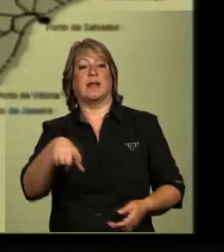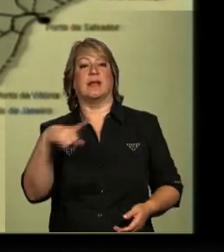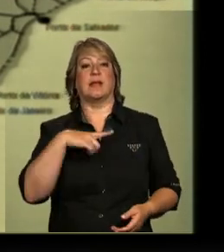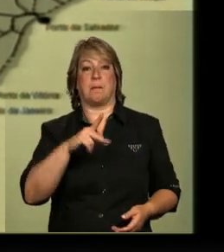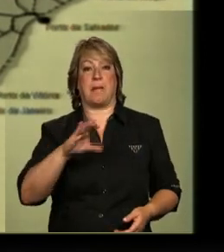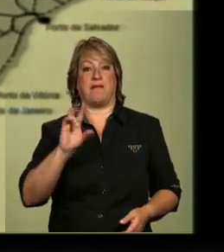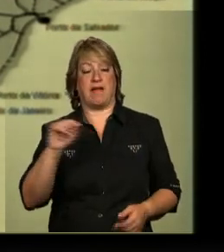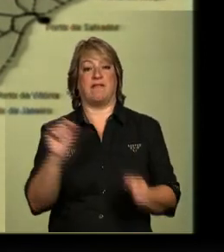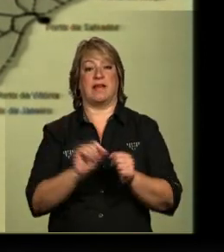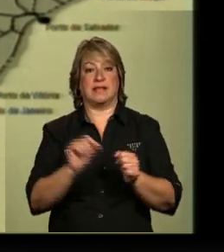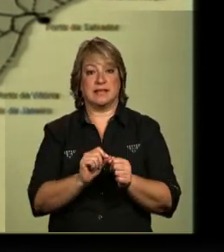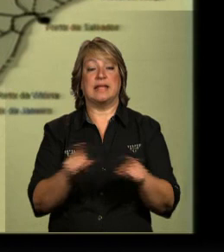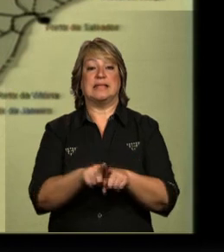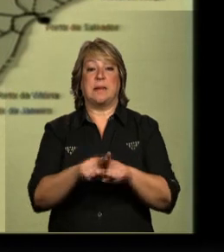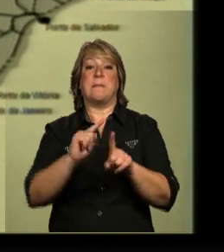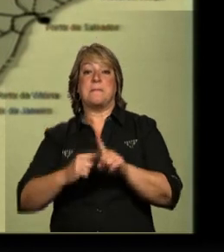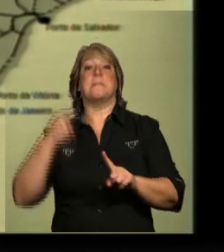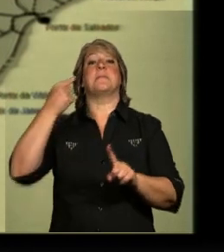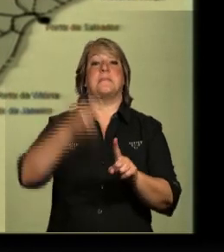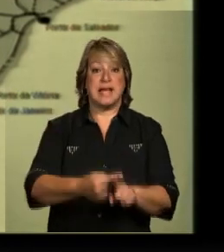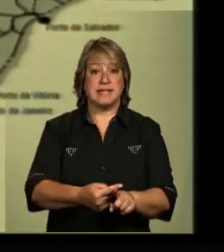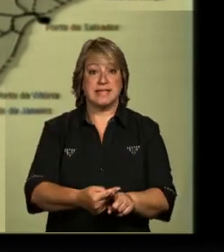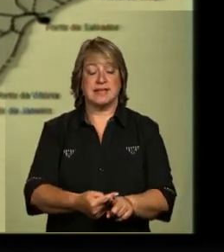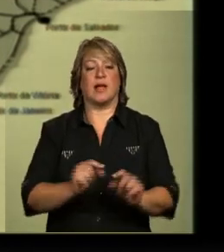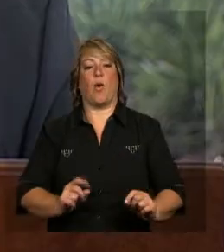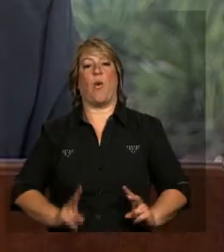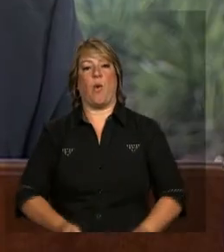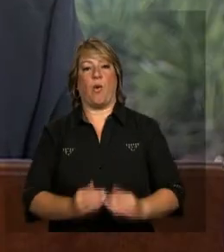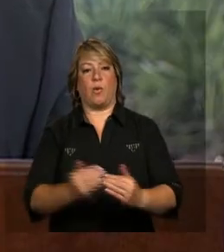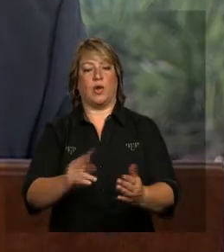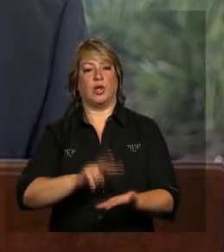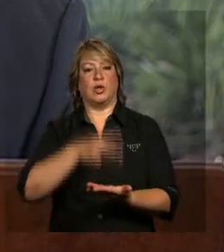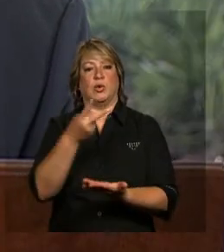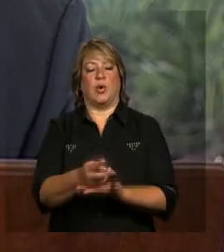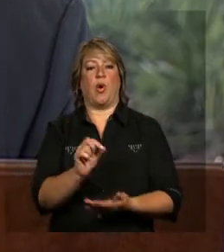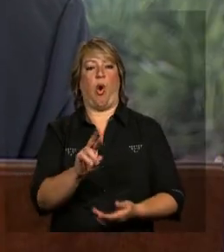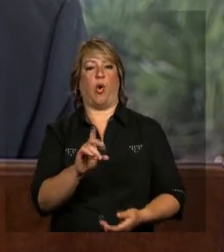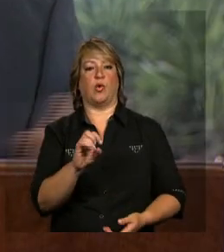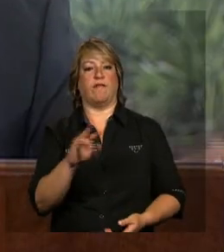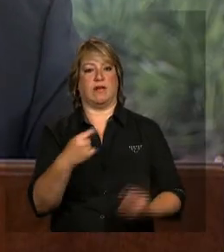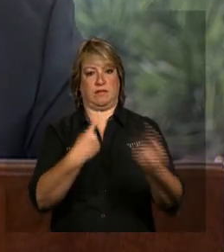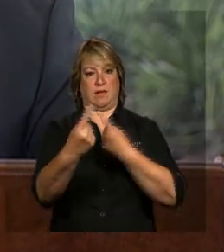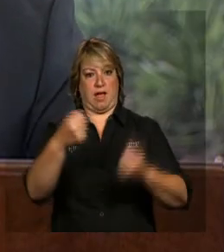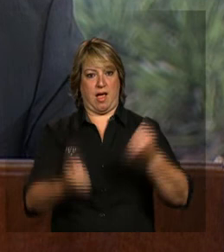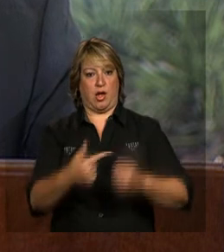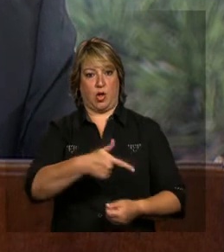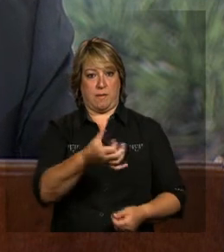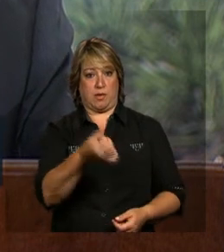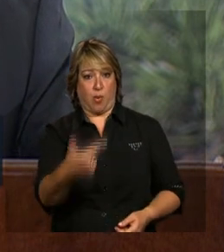previsto no parque e mais o procedimento da duplicação da rodovia